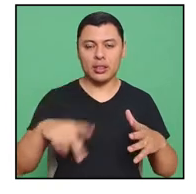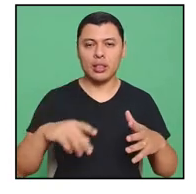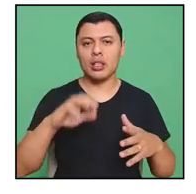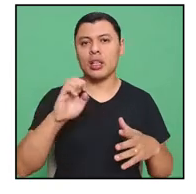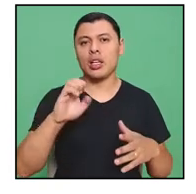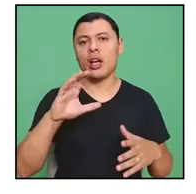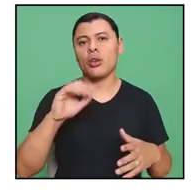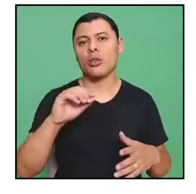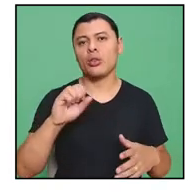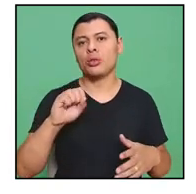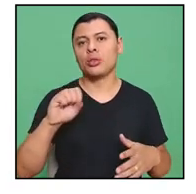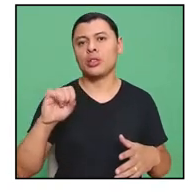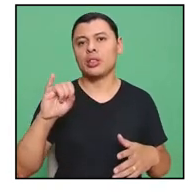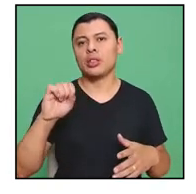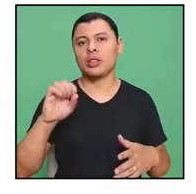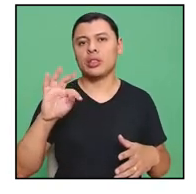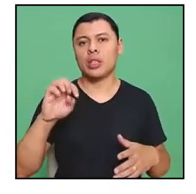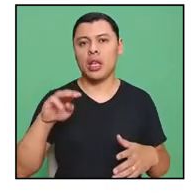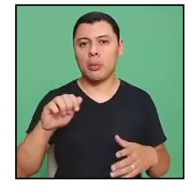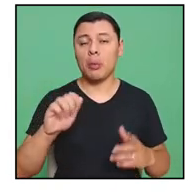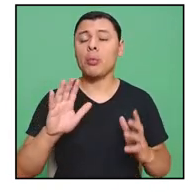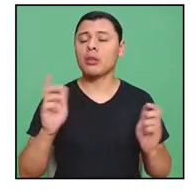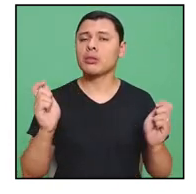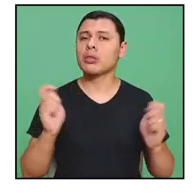assim, tem rolado.